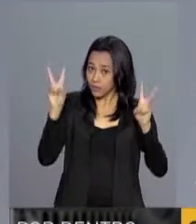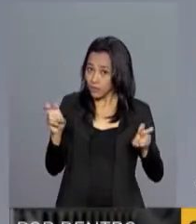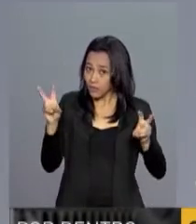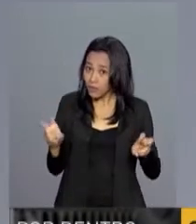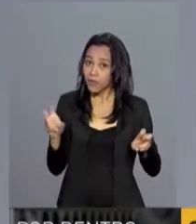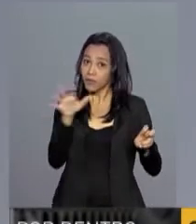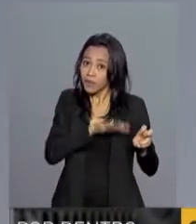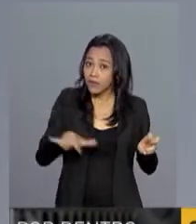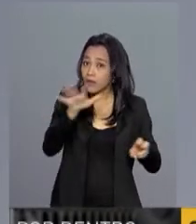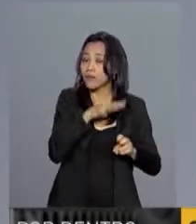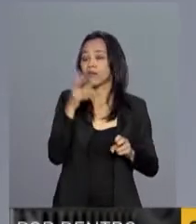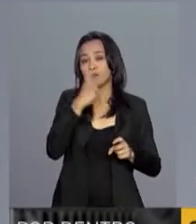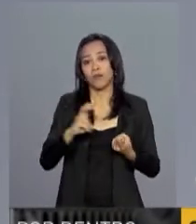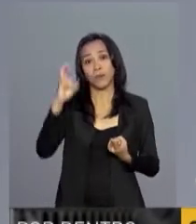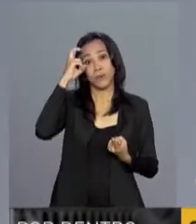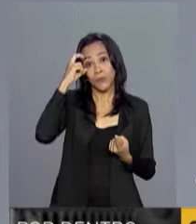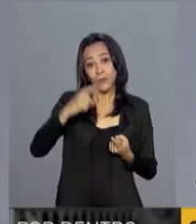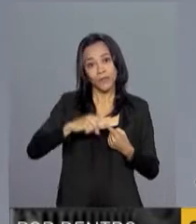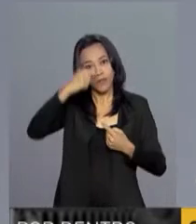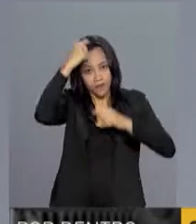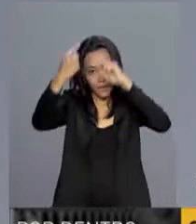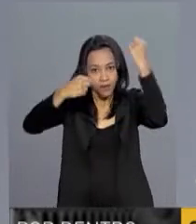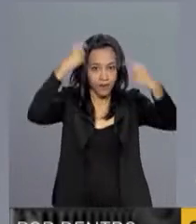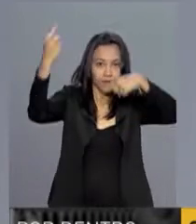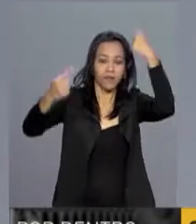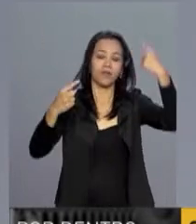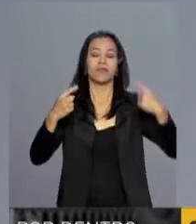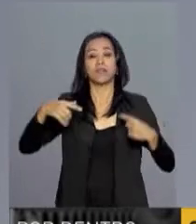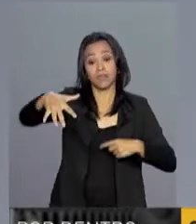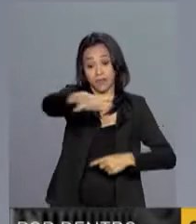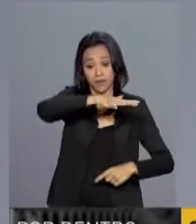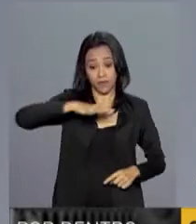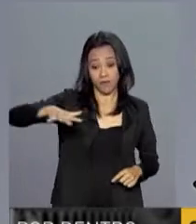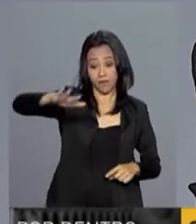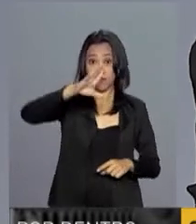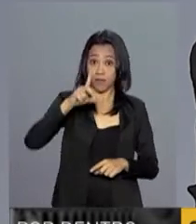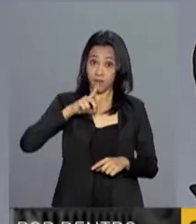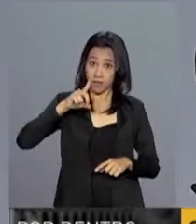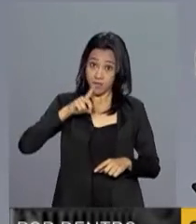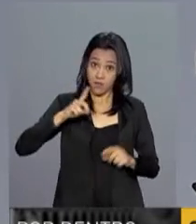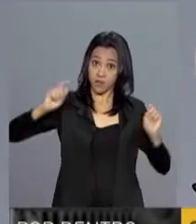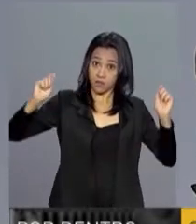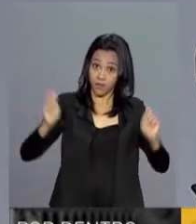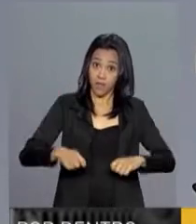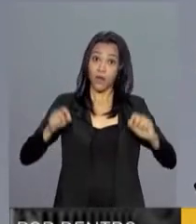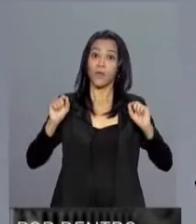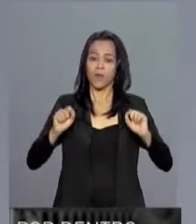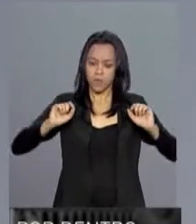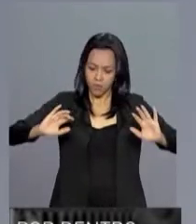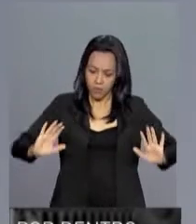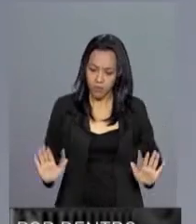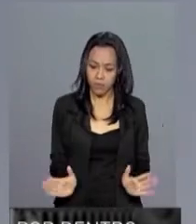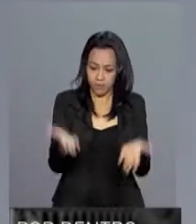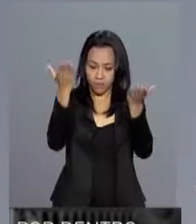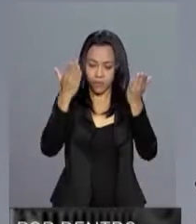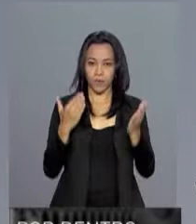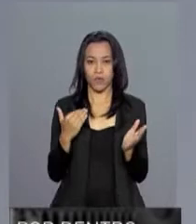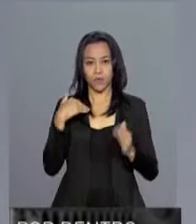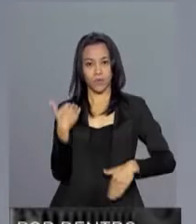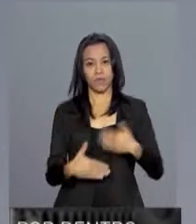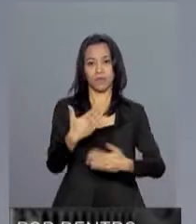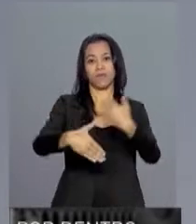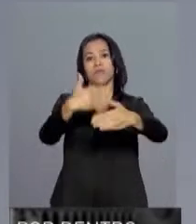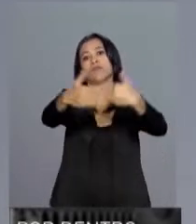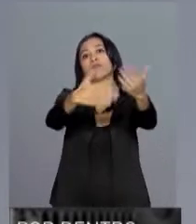culturais e criativas ea capacidade que o setor tem de contribuir para o desenvolvimento pleno e sustentável